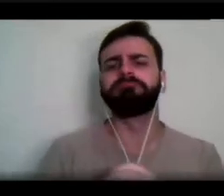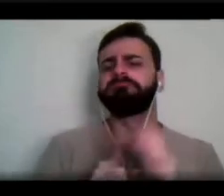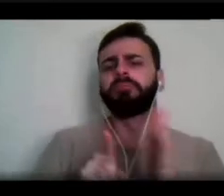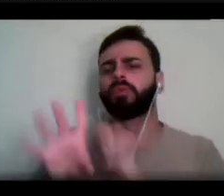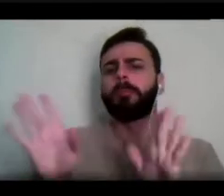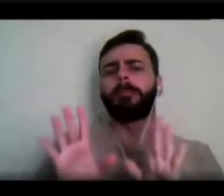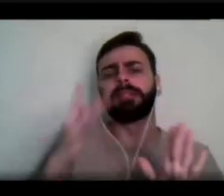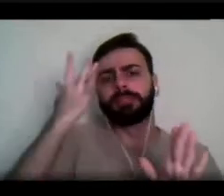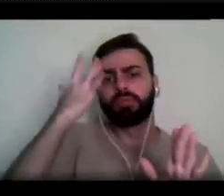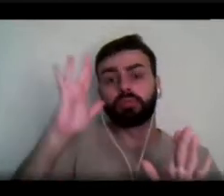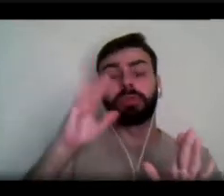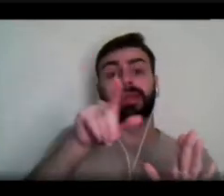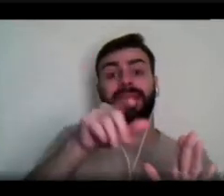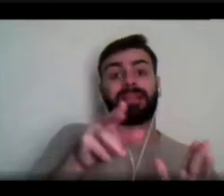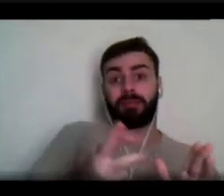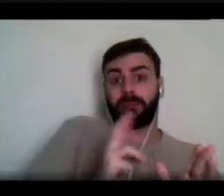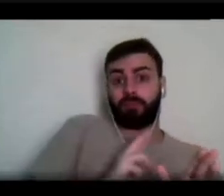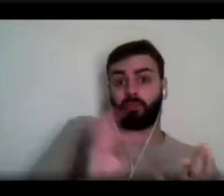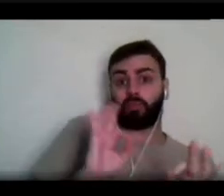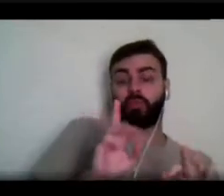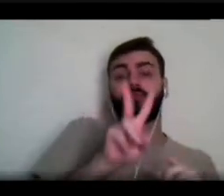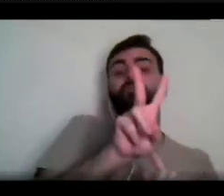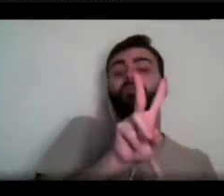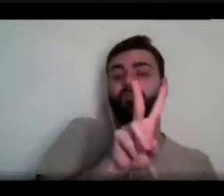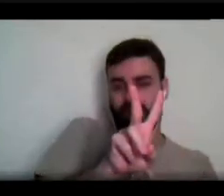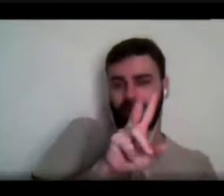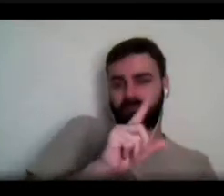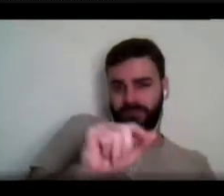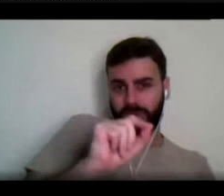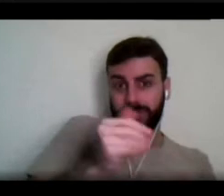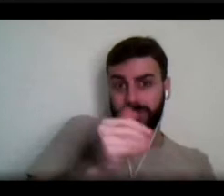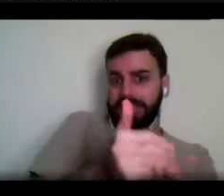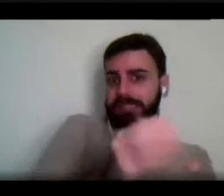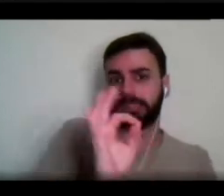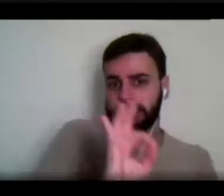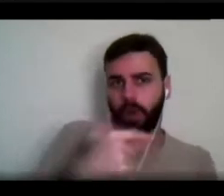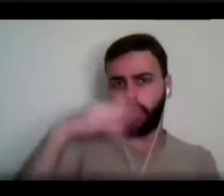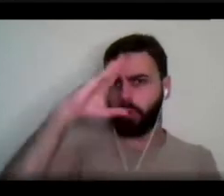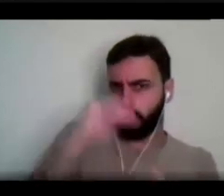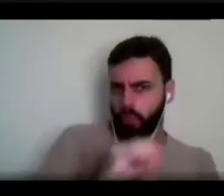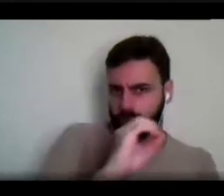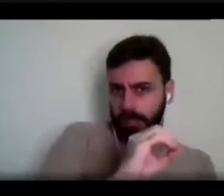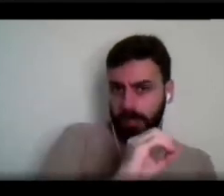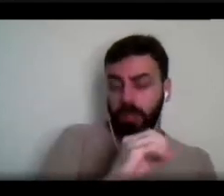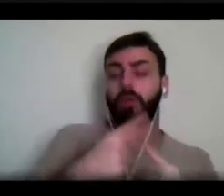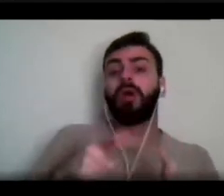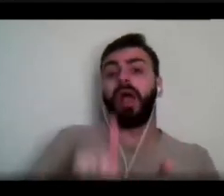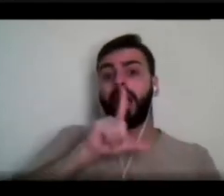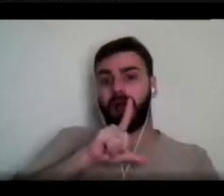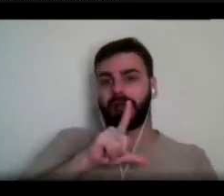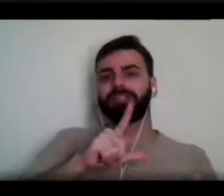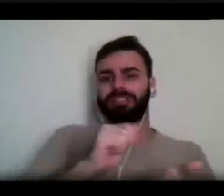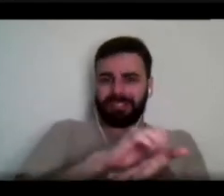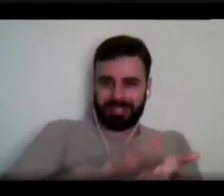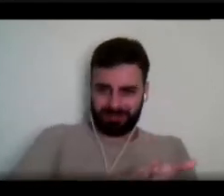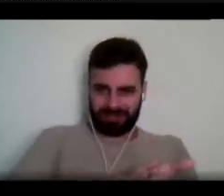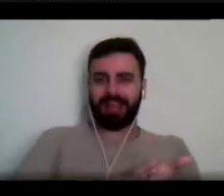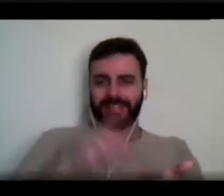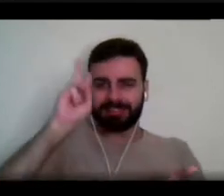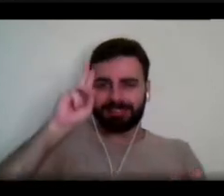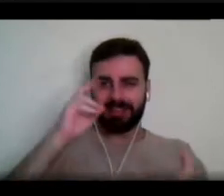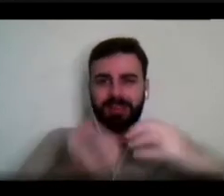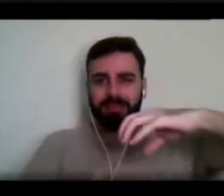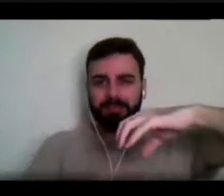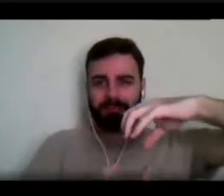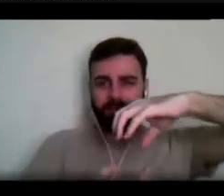é isso direto, assim, já pensar nisso direto? Porque o outro exercício do balão, ele falou de uma velocidade inicial.